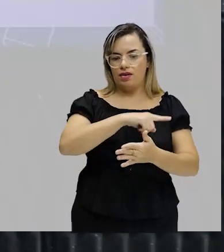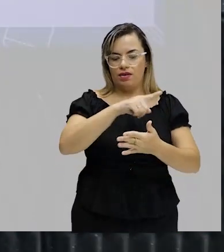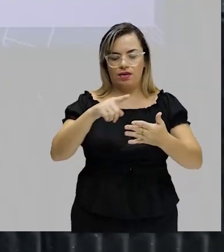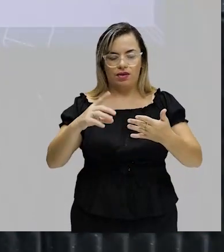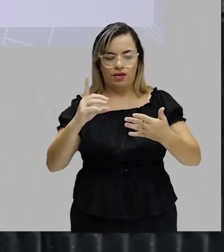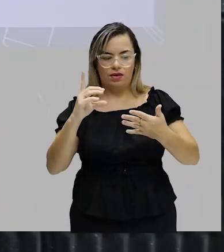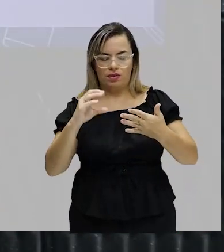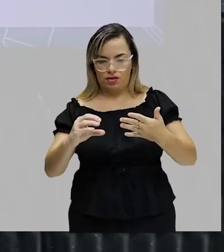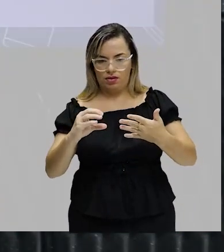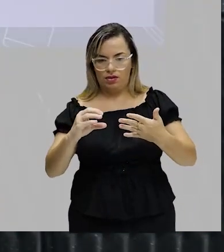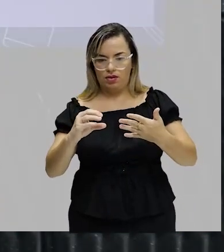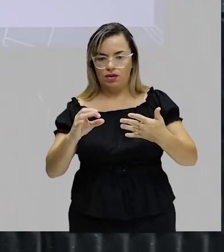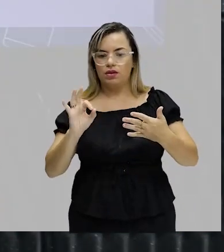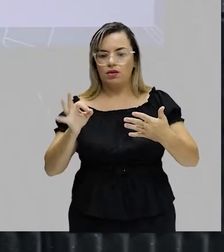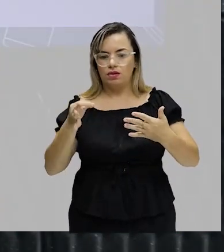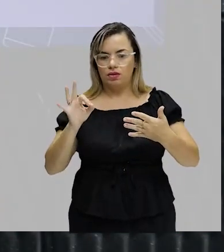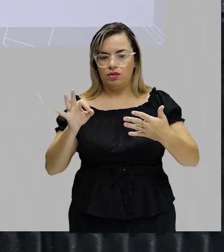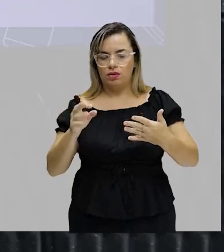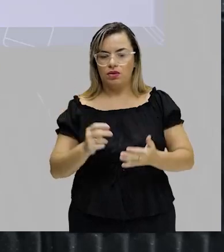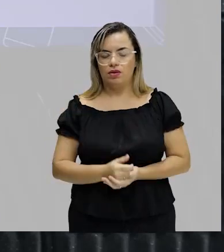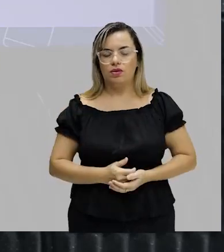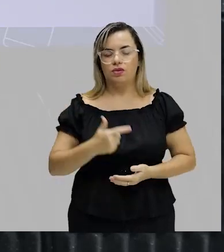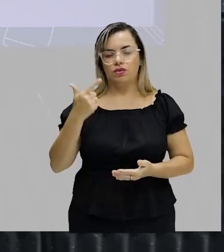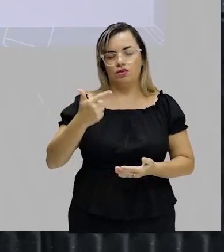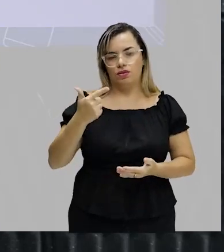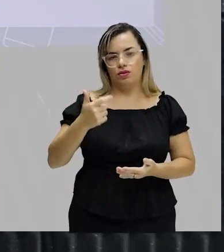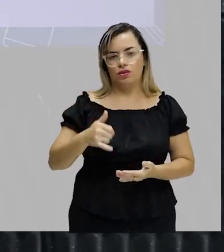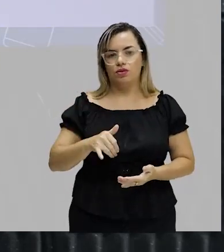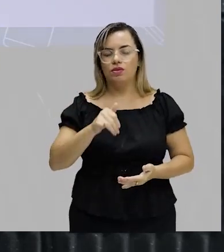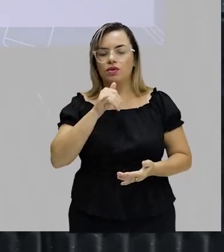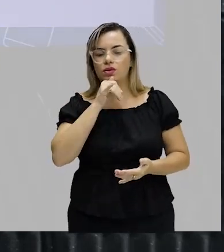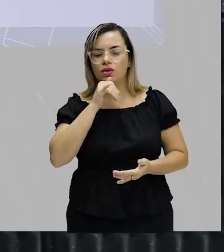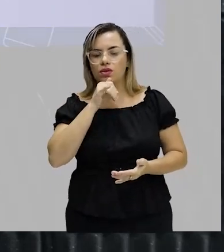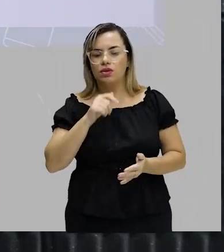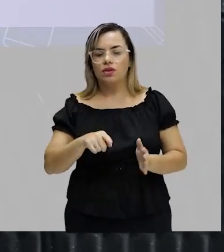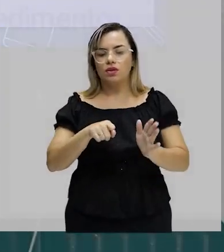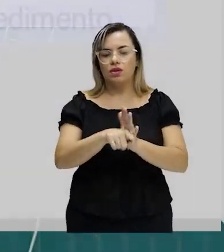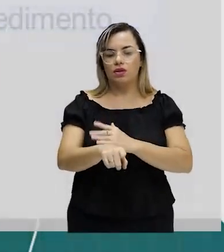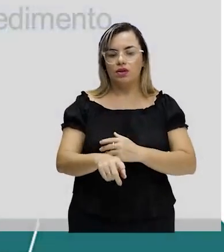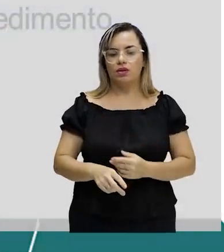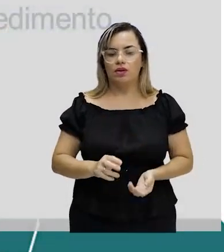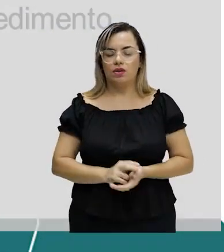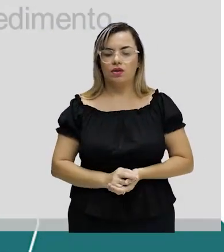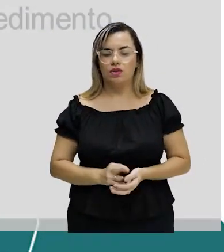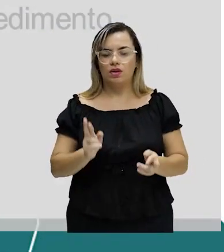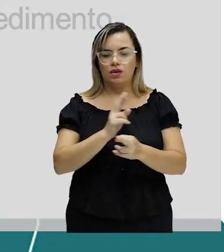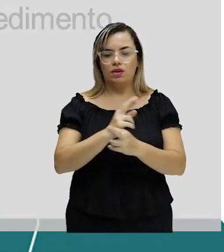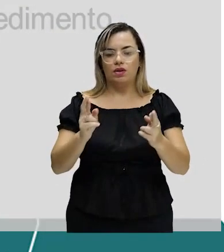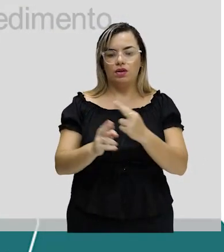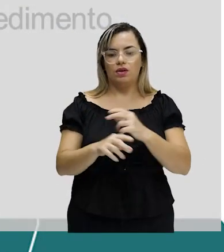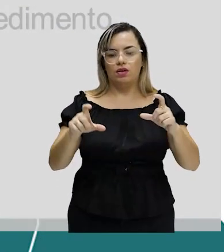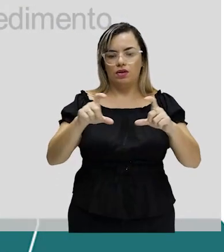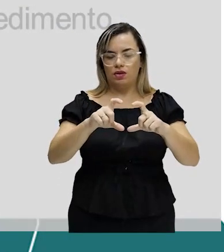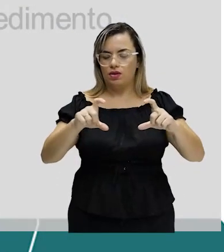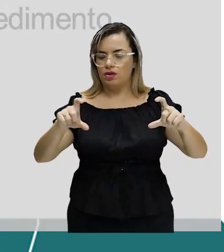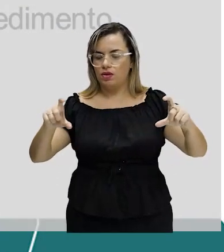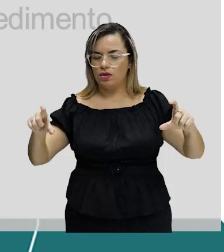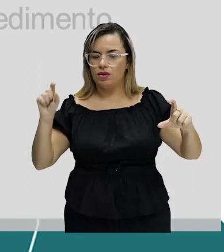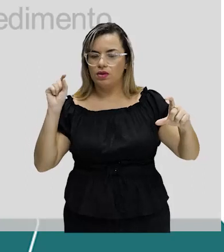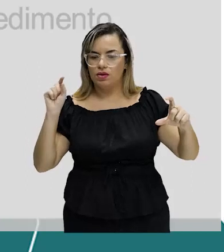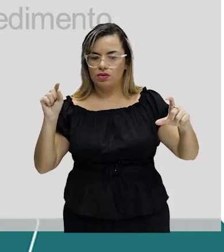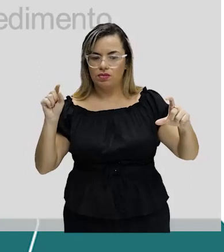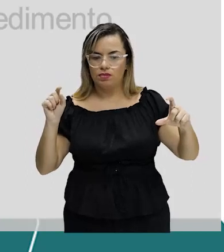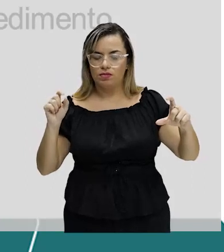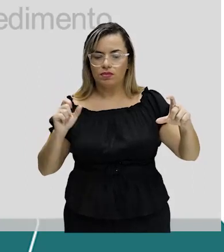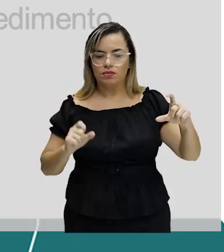not written, ok? No segundo exemplo, em relação à frase if I had the surgery, I